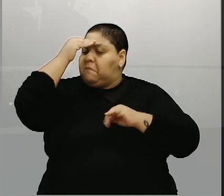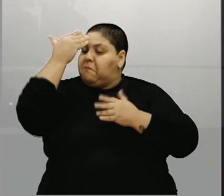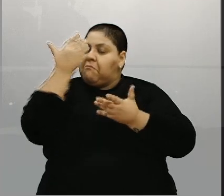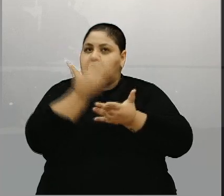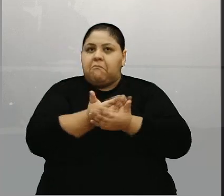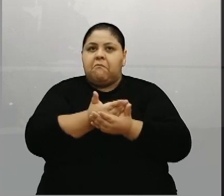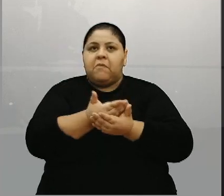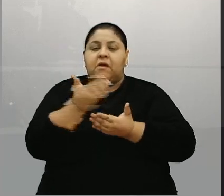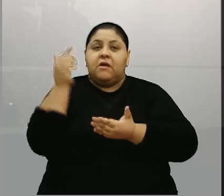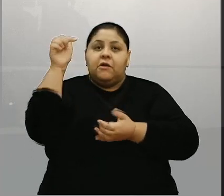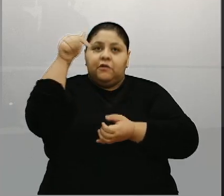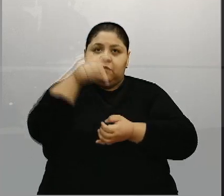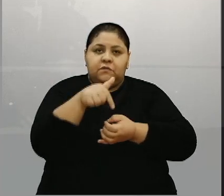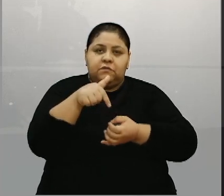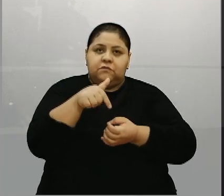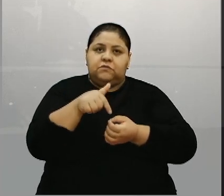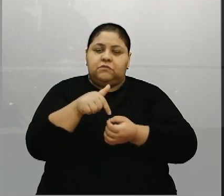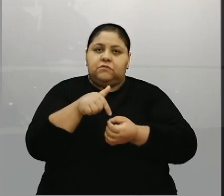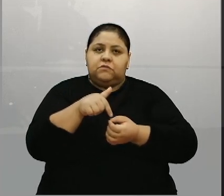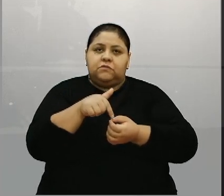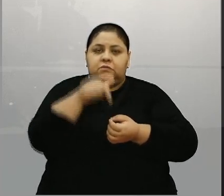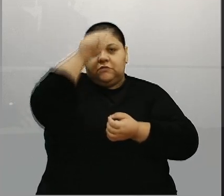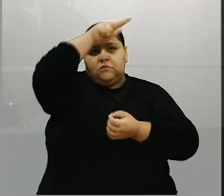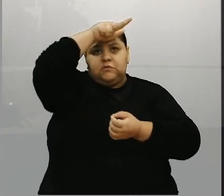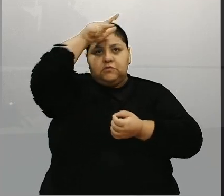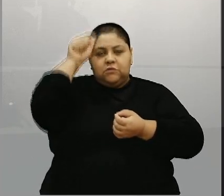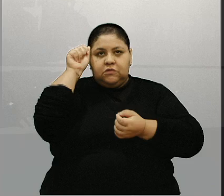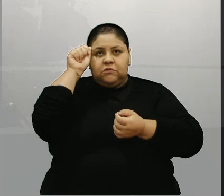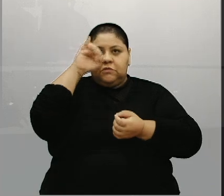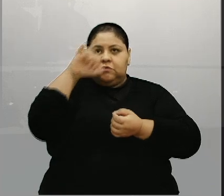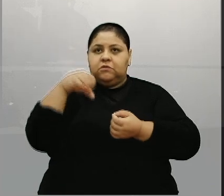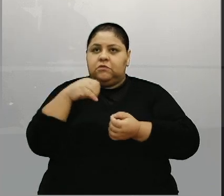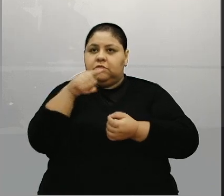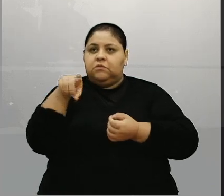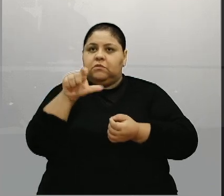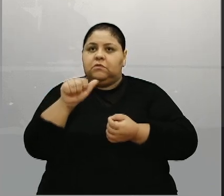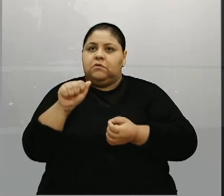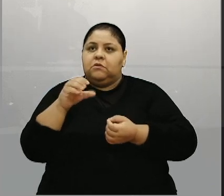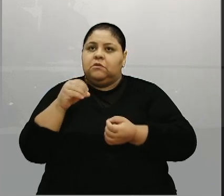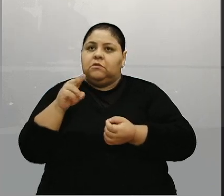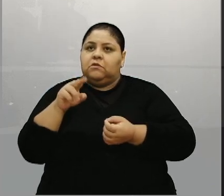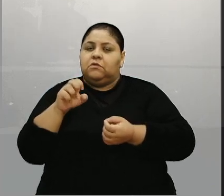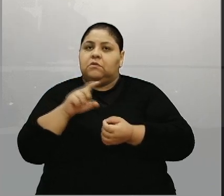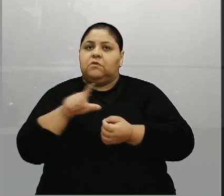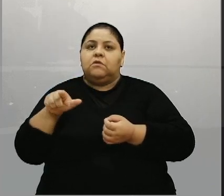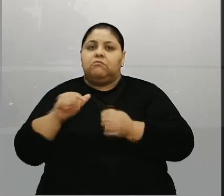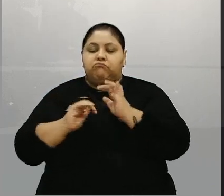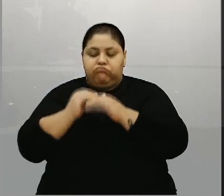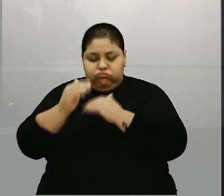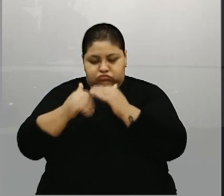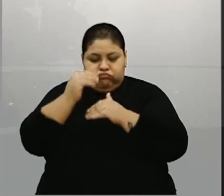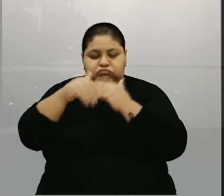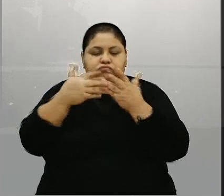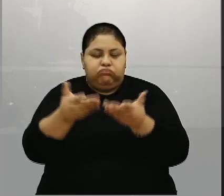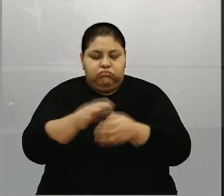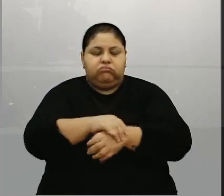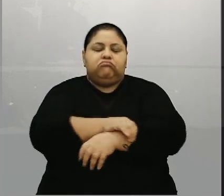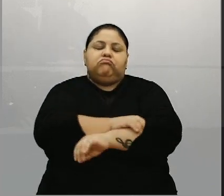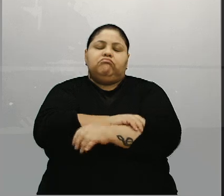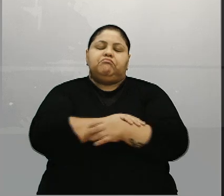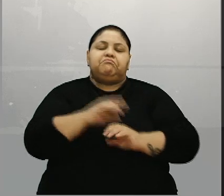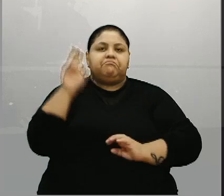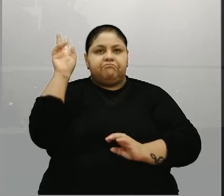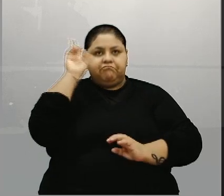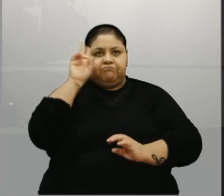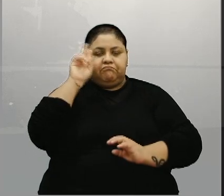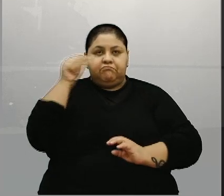que aqui, com o prefeito e o João Eza na linha de frente, as coisas vão andar. E lembrando